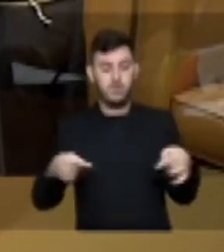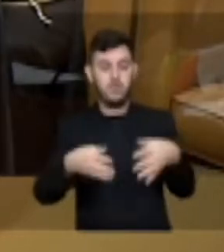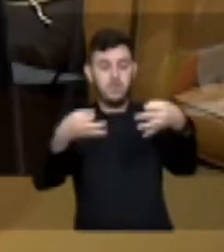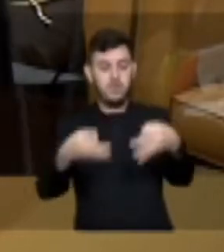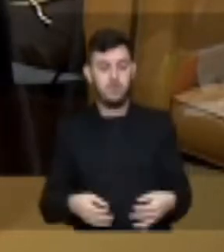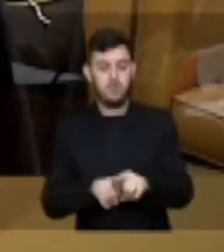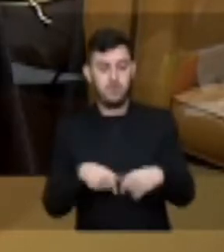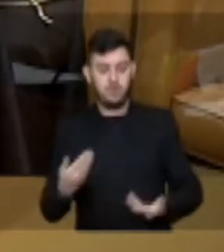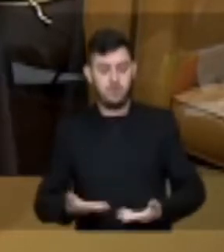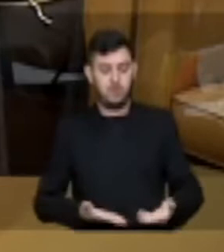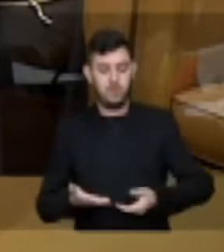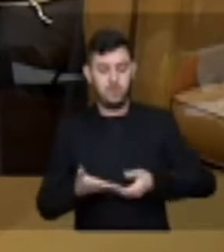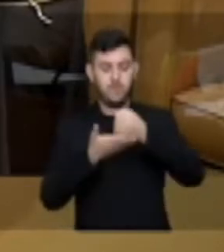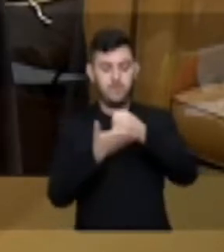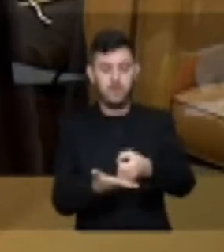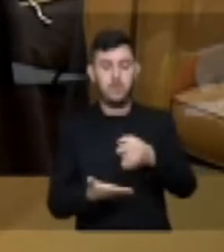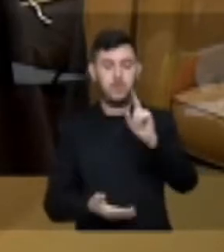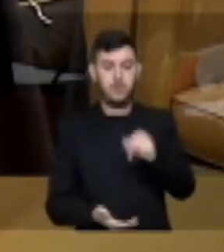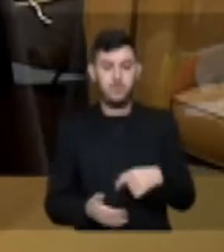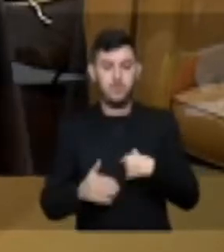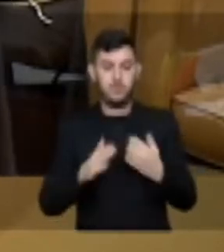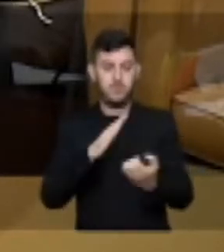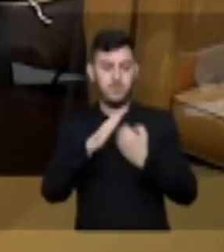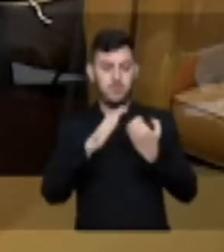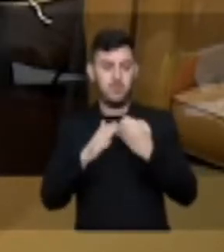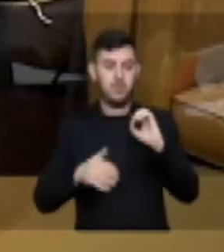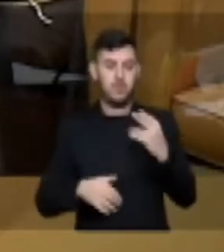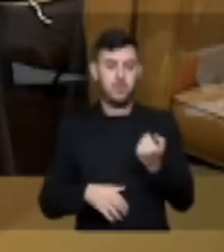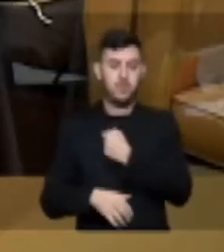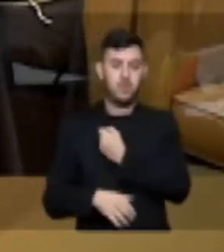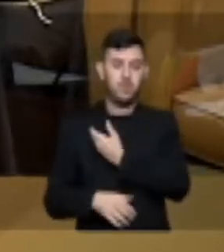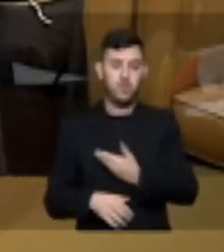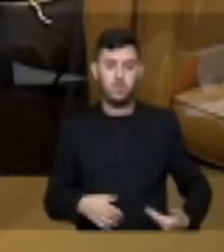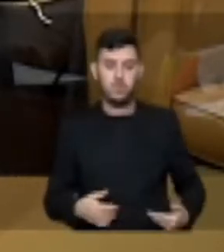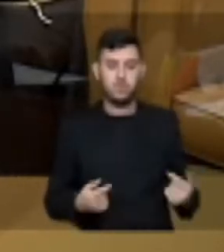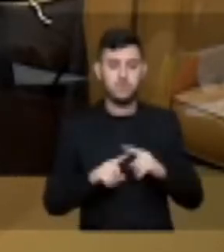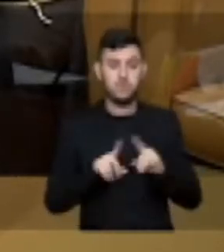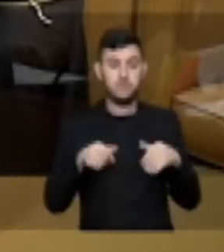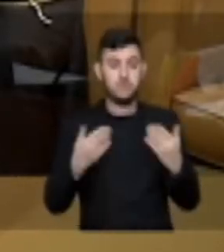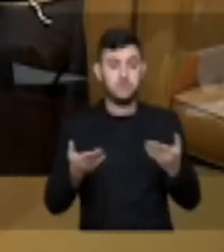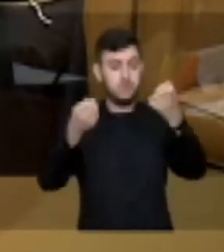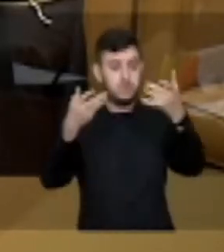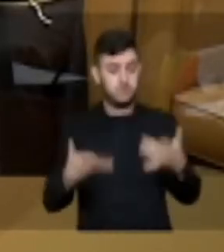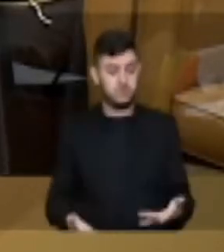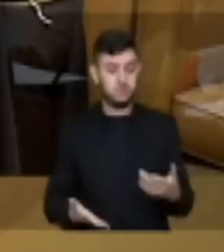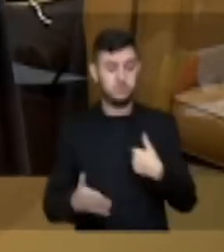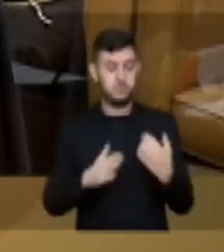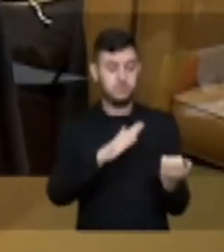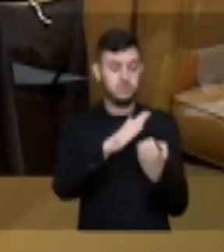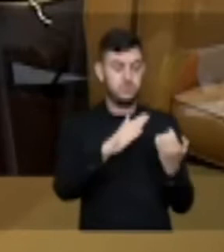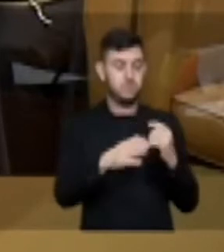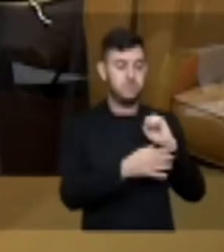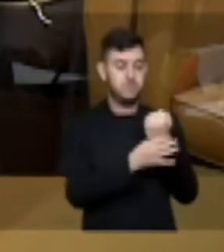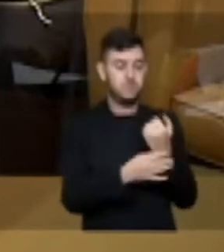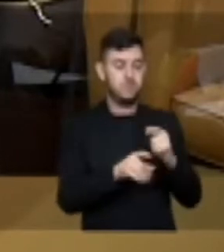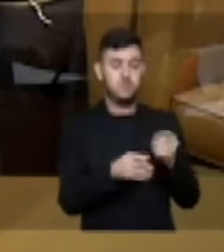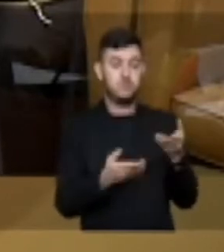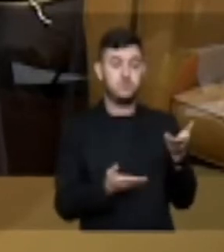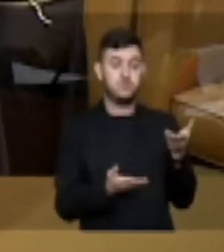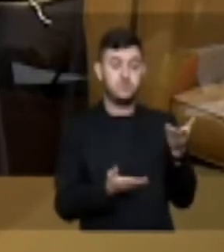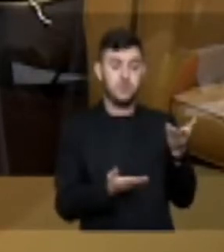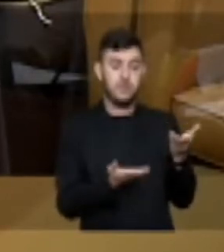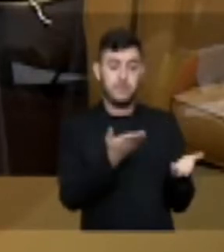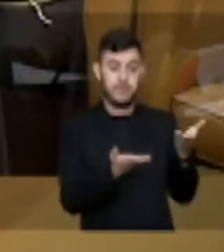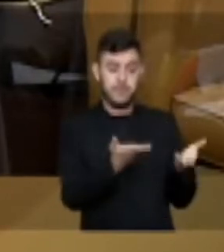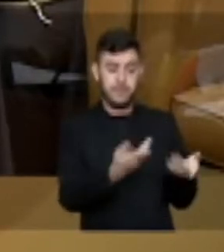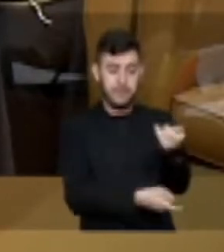concessionários e também por permissionários. Ou seja, ao mesmo tempo em que as empresas têm garantido o equilíbrio